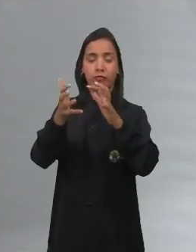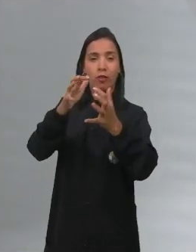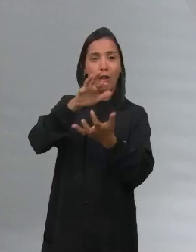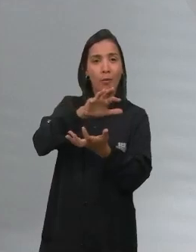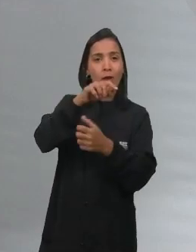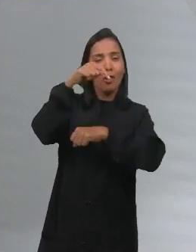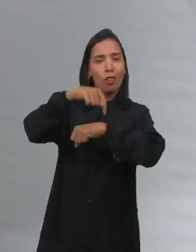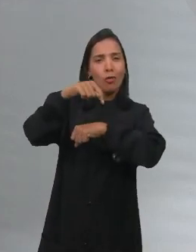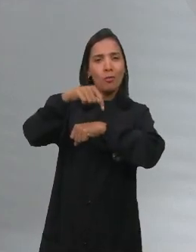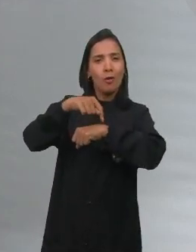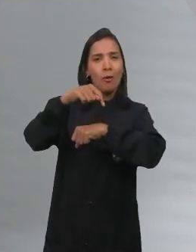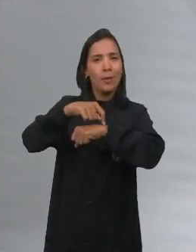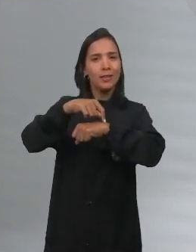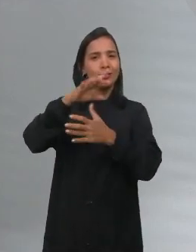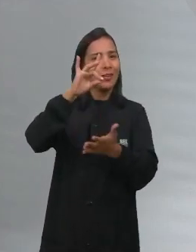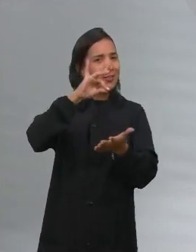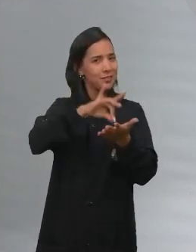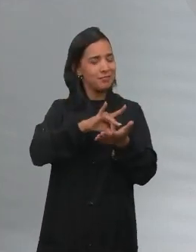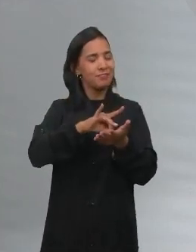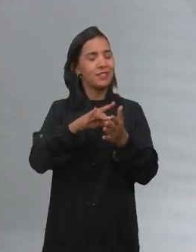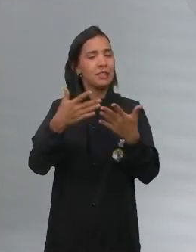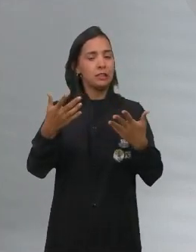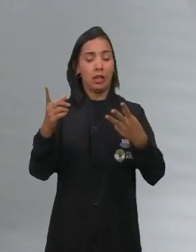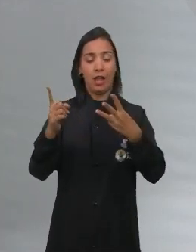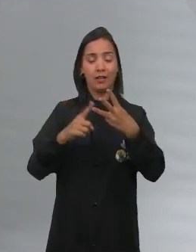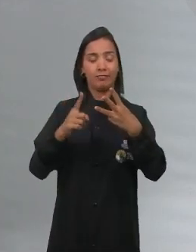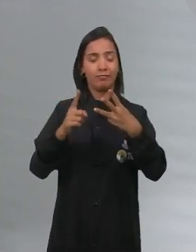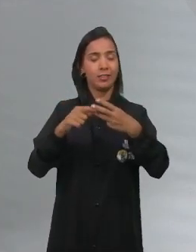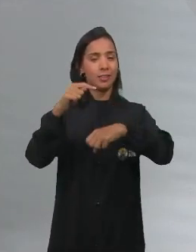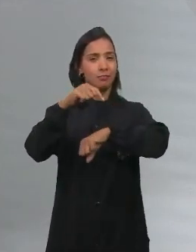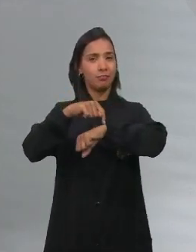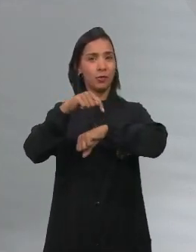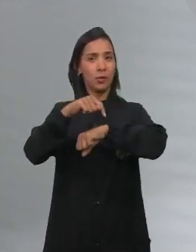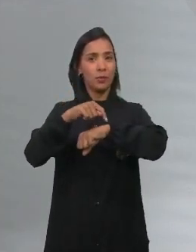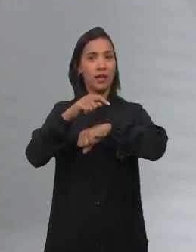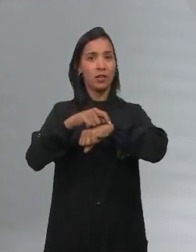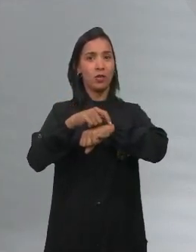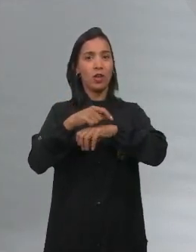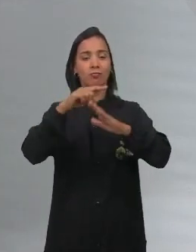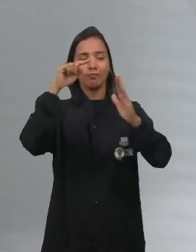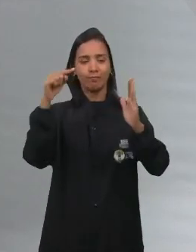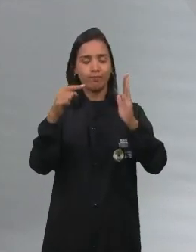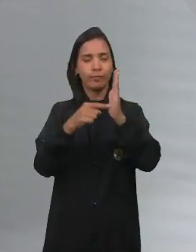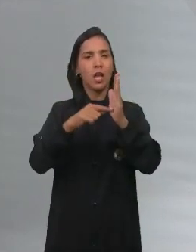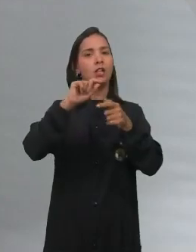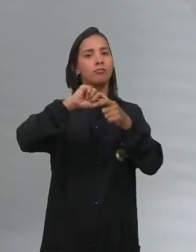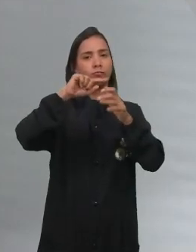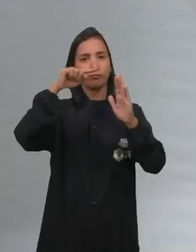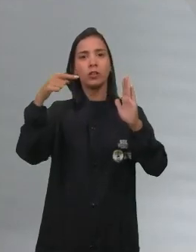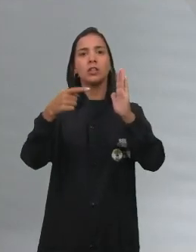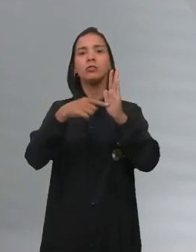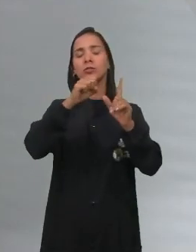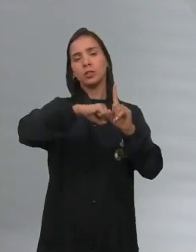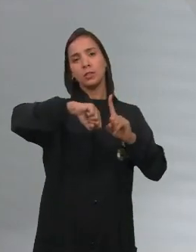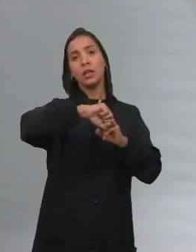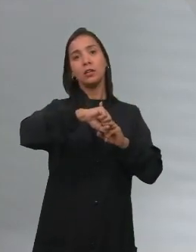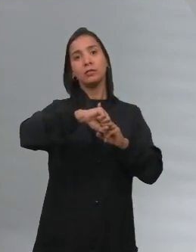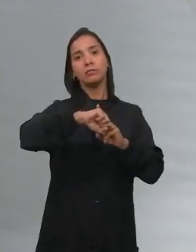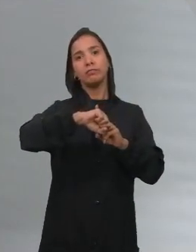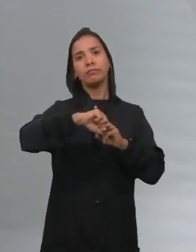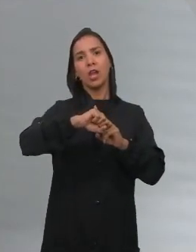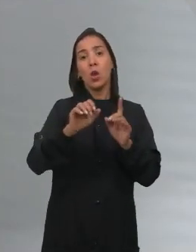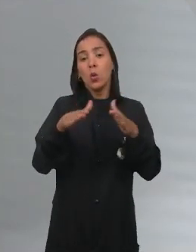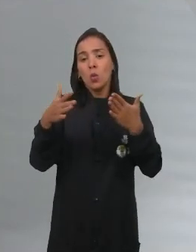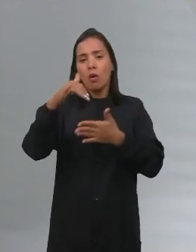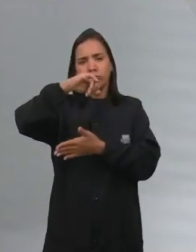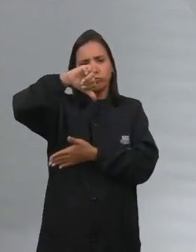tela, ele traz aí na terceira geração uma denúncia social. Como eu vinculo? Que